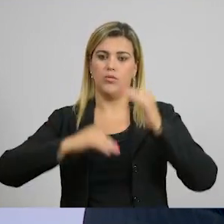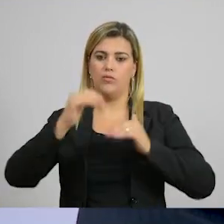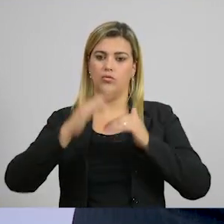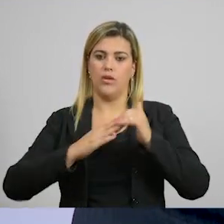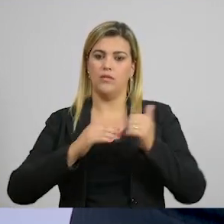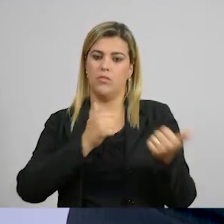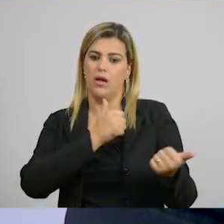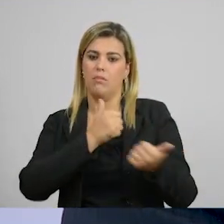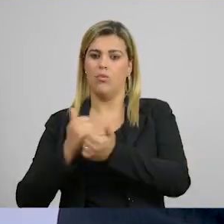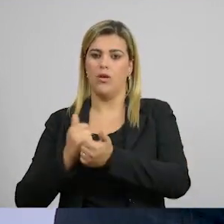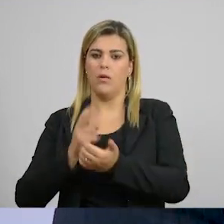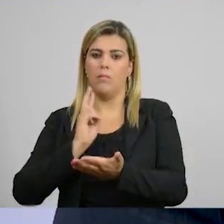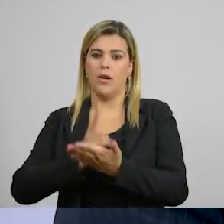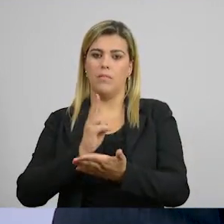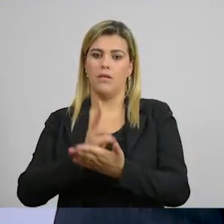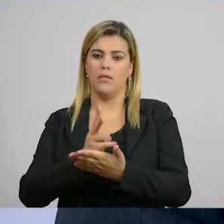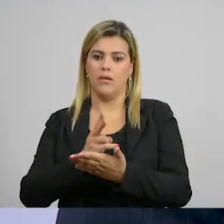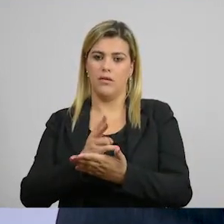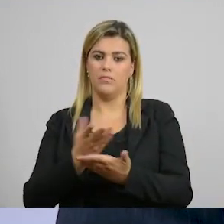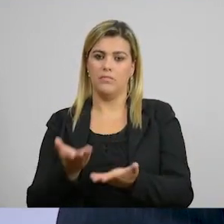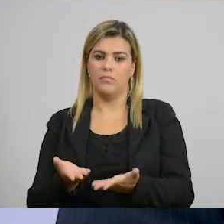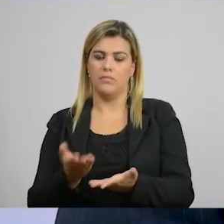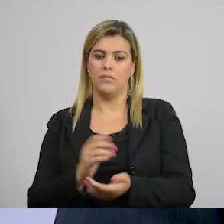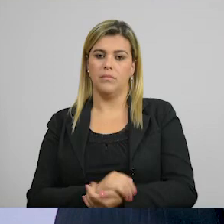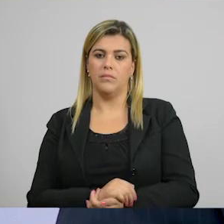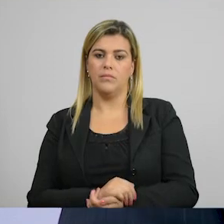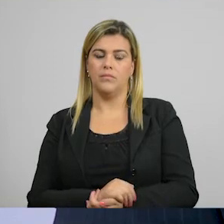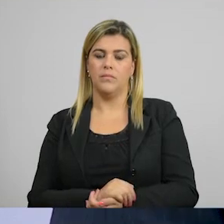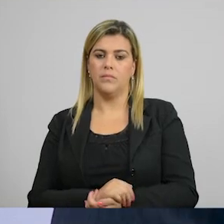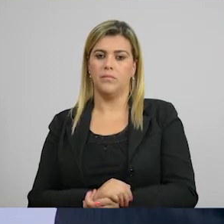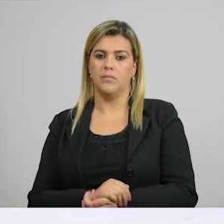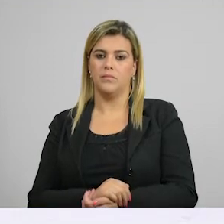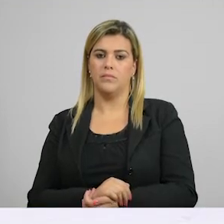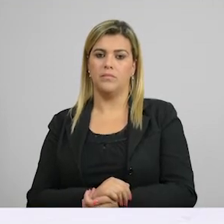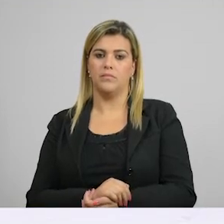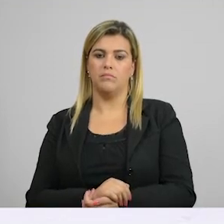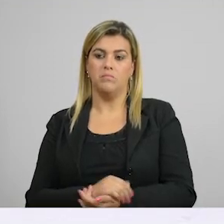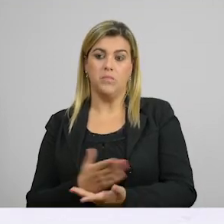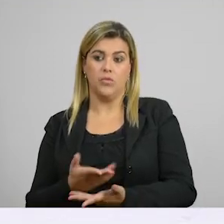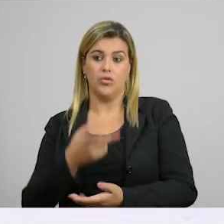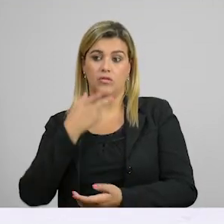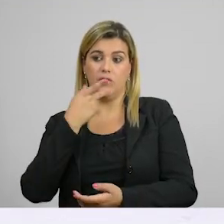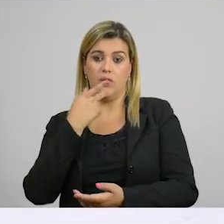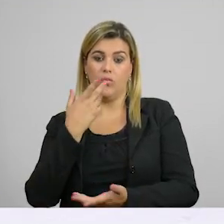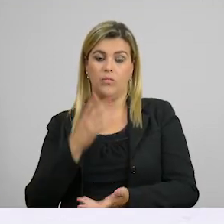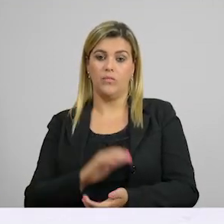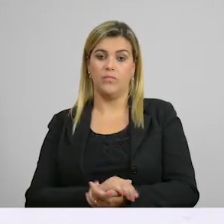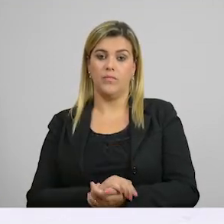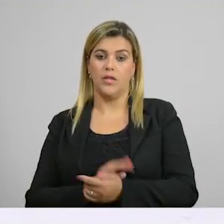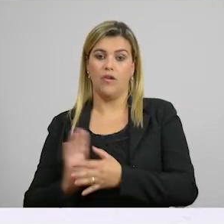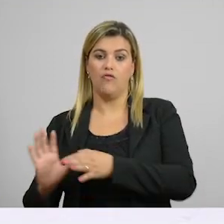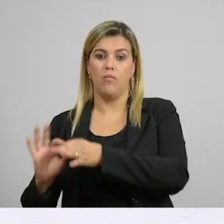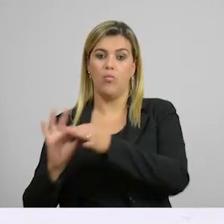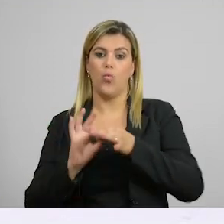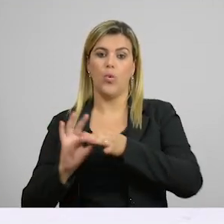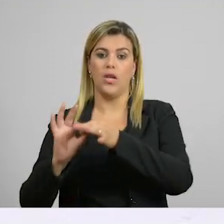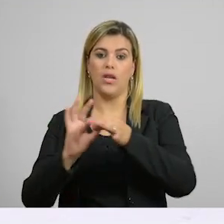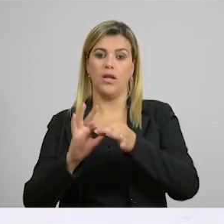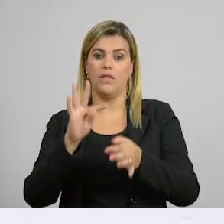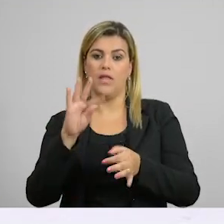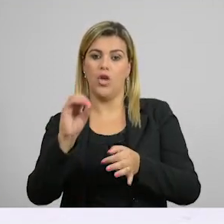de profissionais para manter a profissão, né? Aí alegamos, então vamos